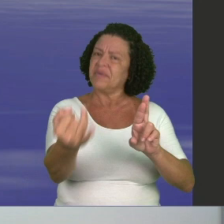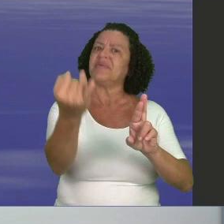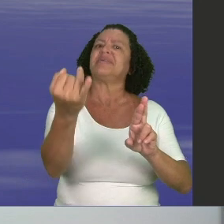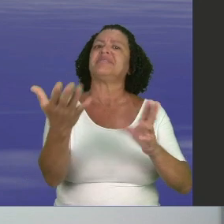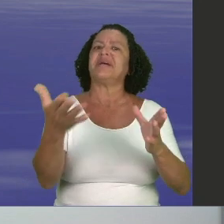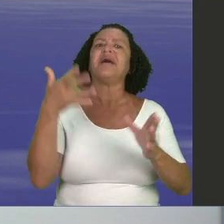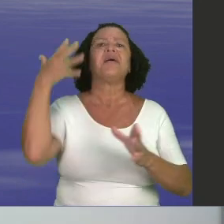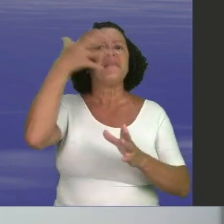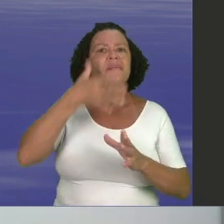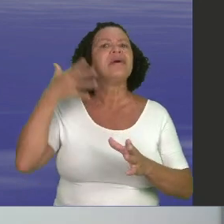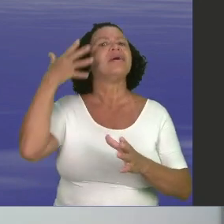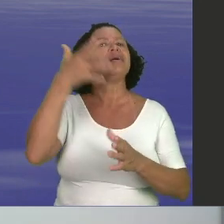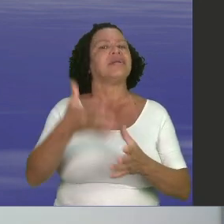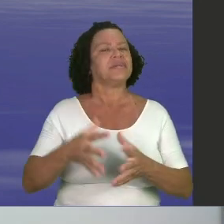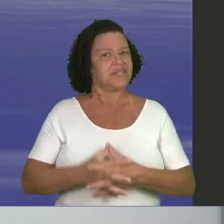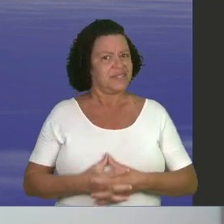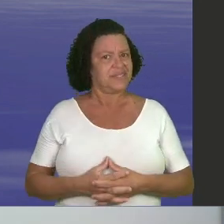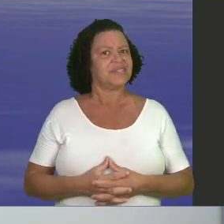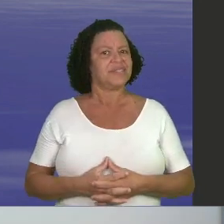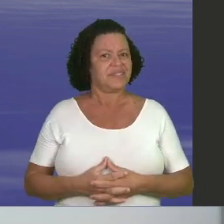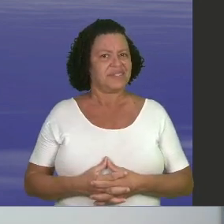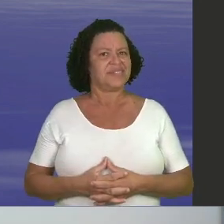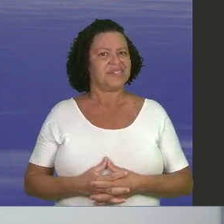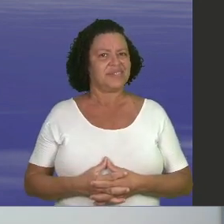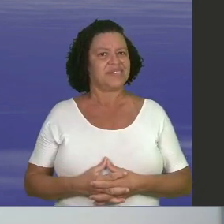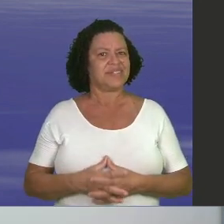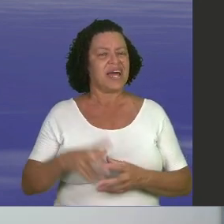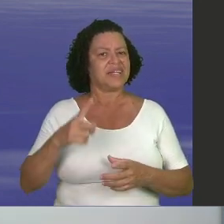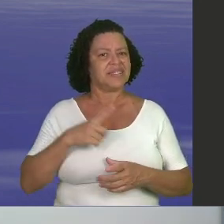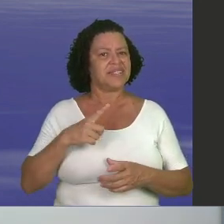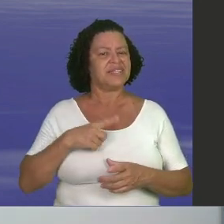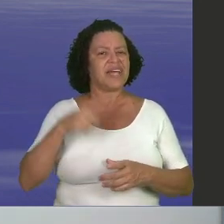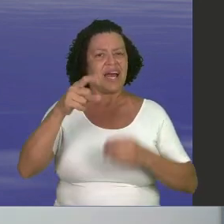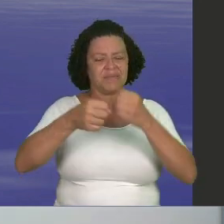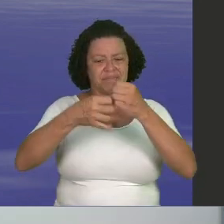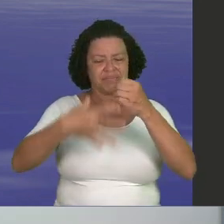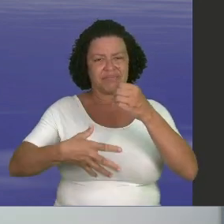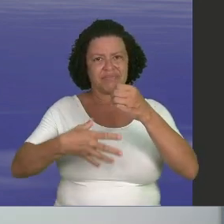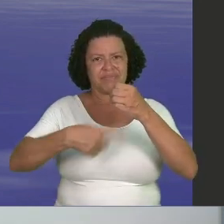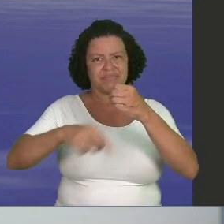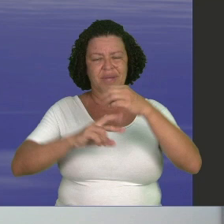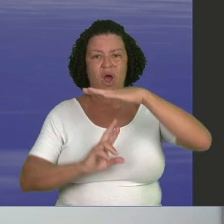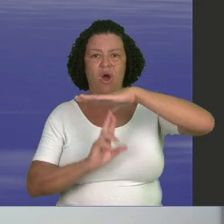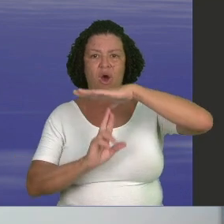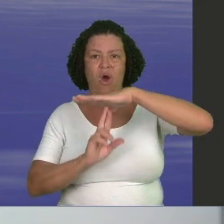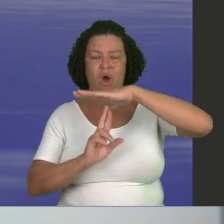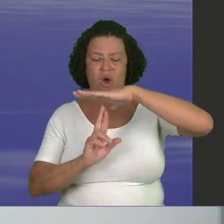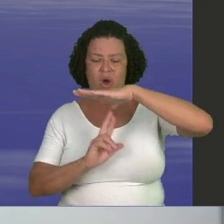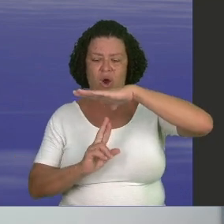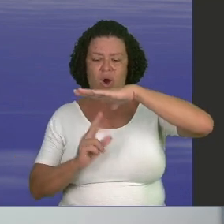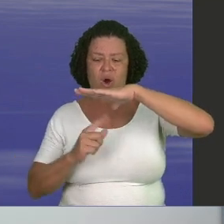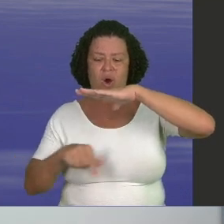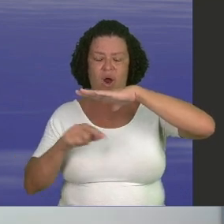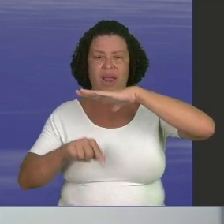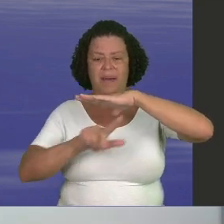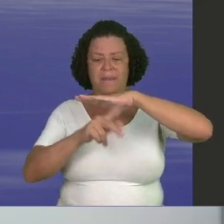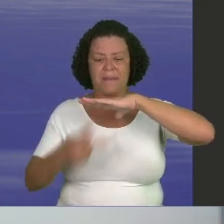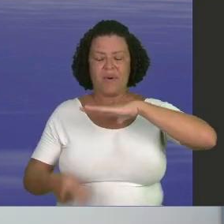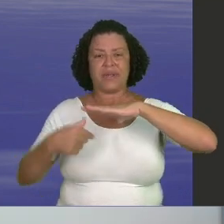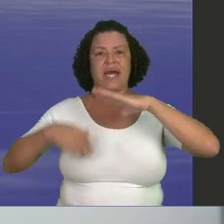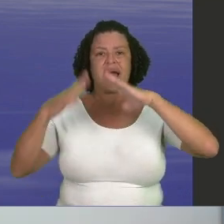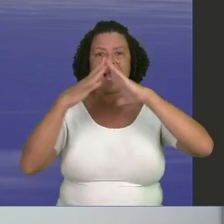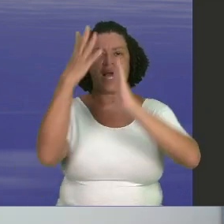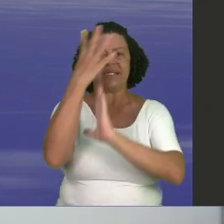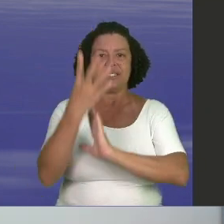a palestra. Tem aí no rodapé o e-mail do Lar Irmã Zarabatana para dúvidas,